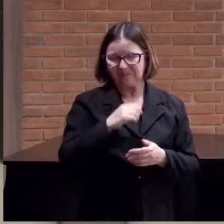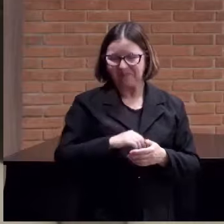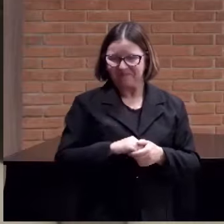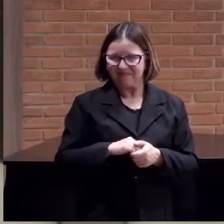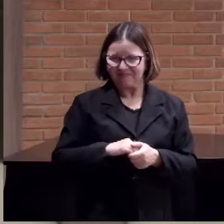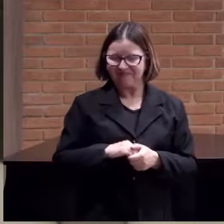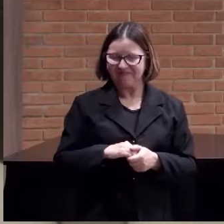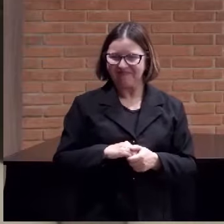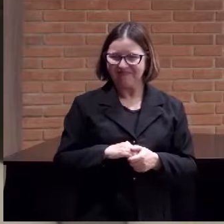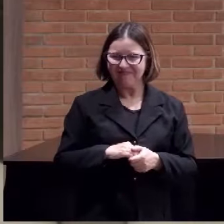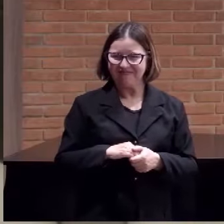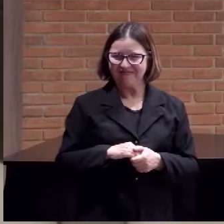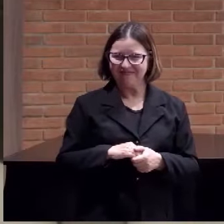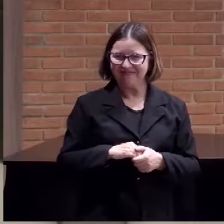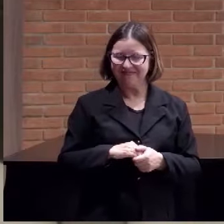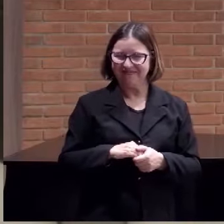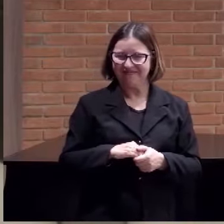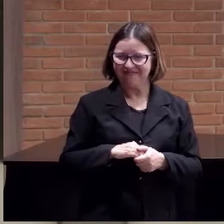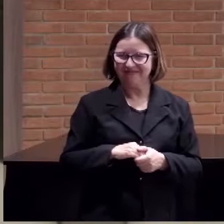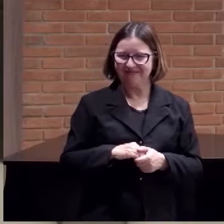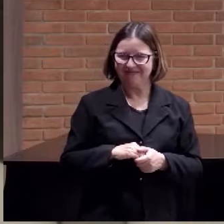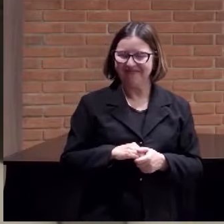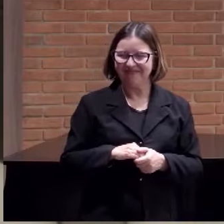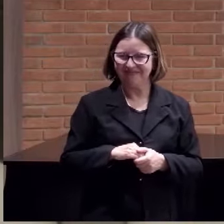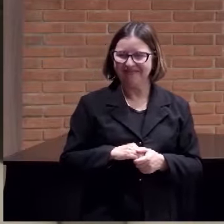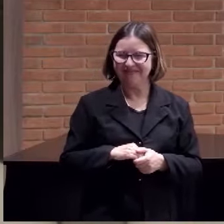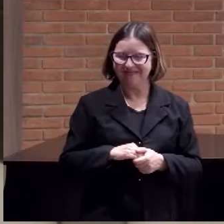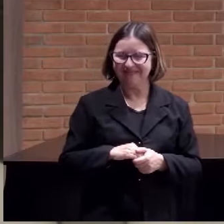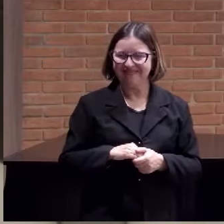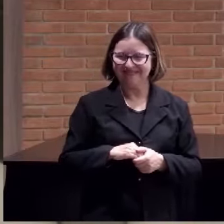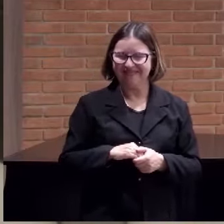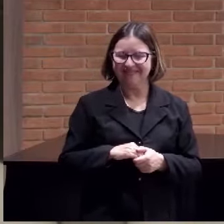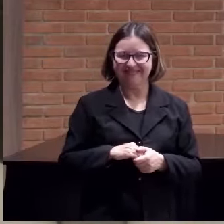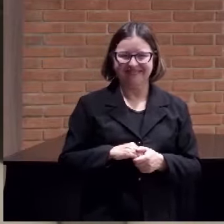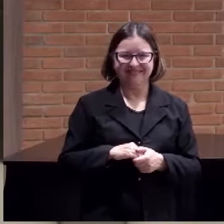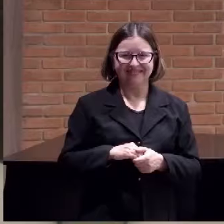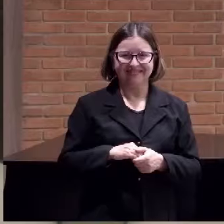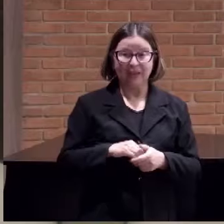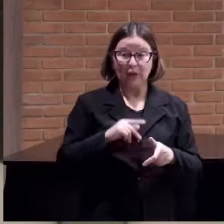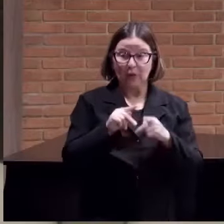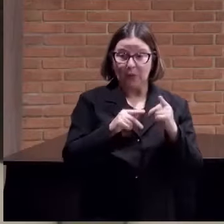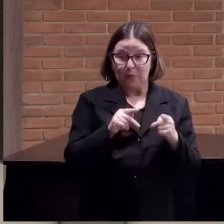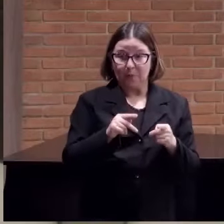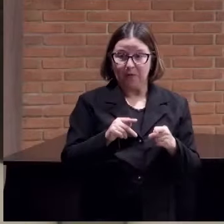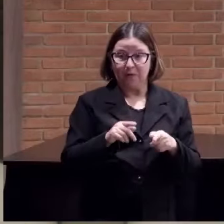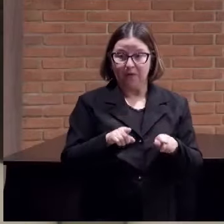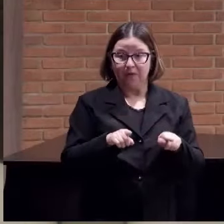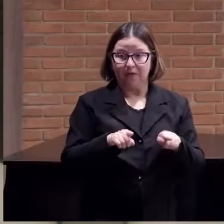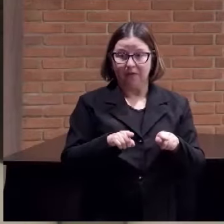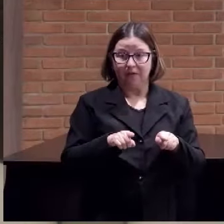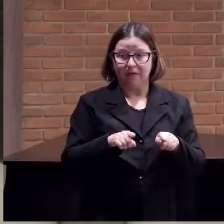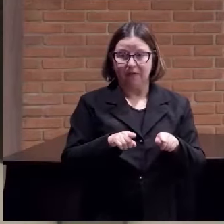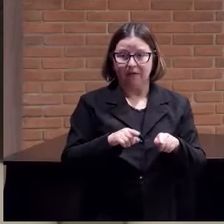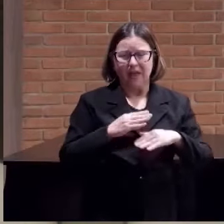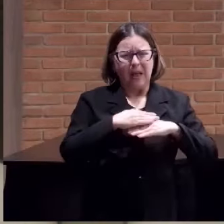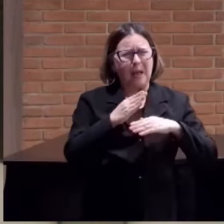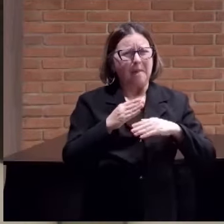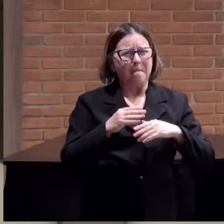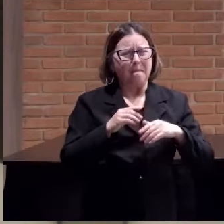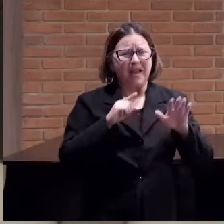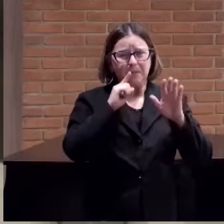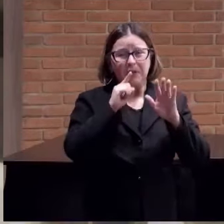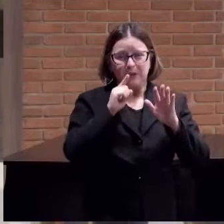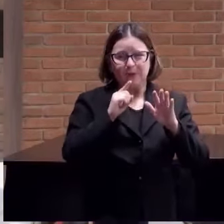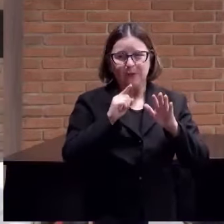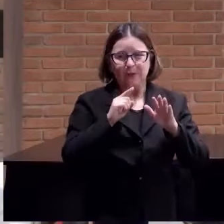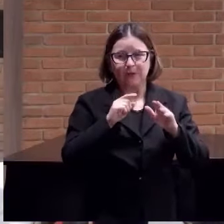É o povo mais perigoso da face da terra. São aqueles que são religiosos, mas